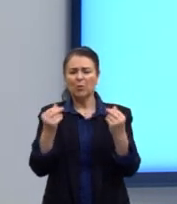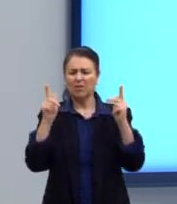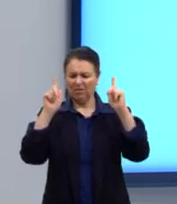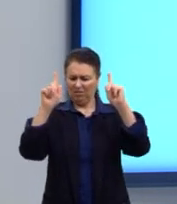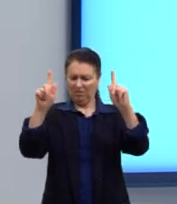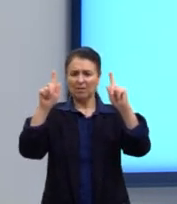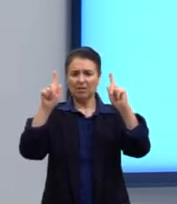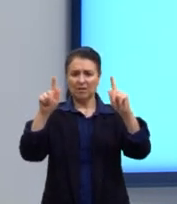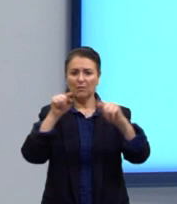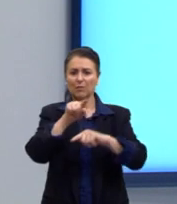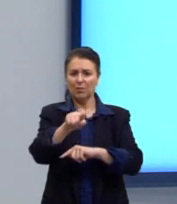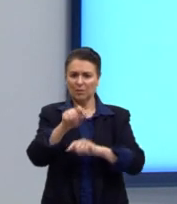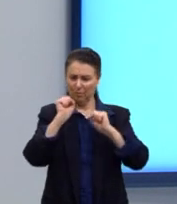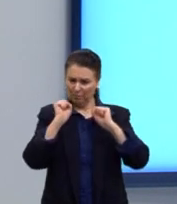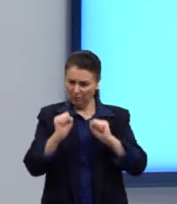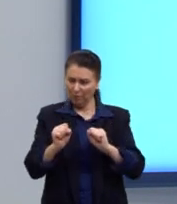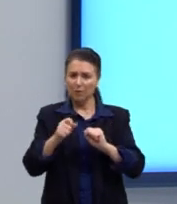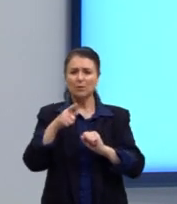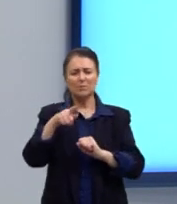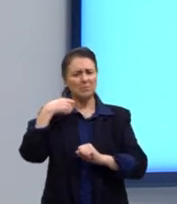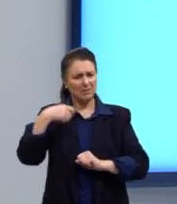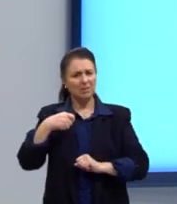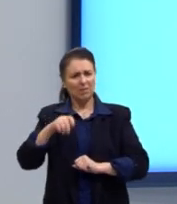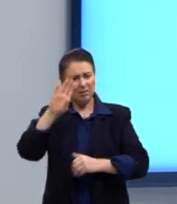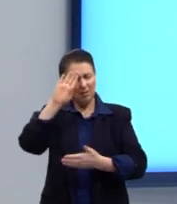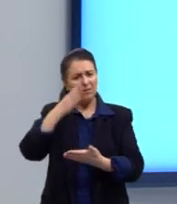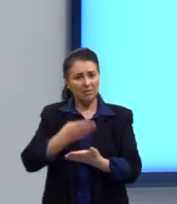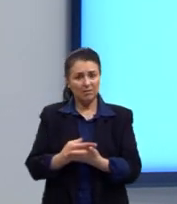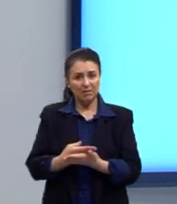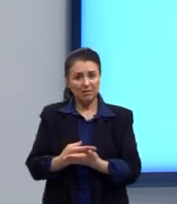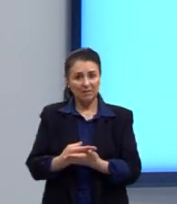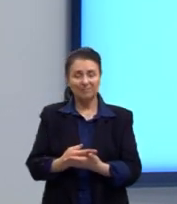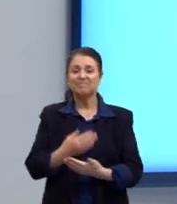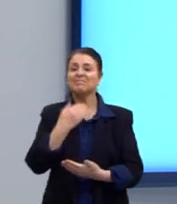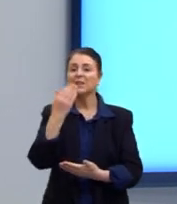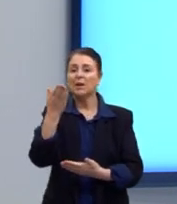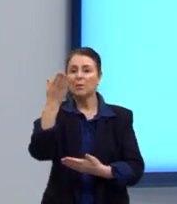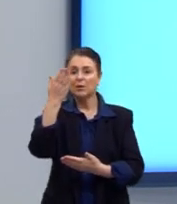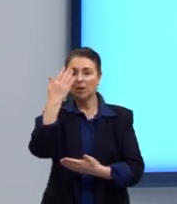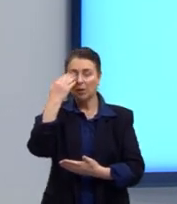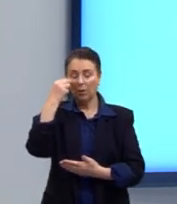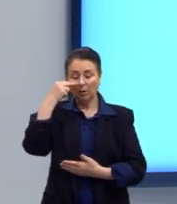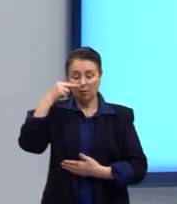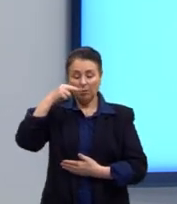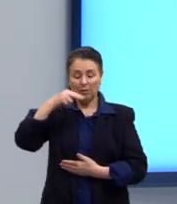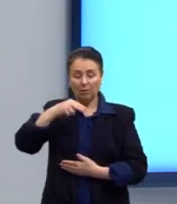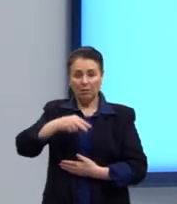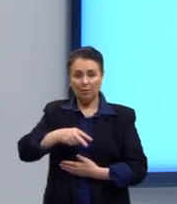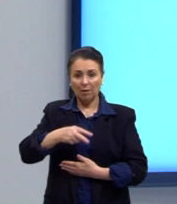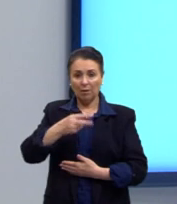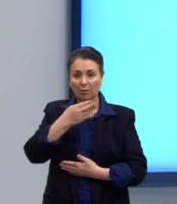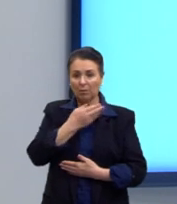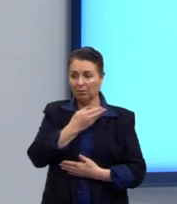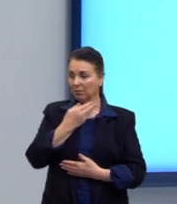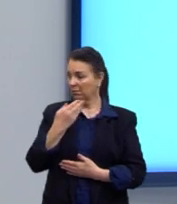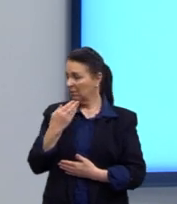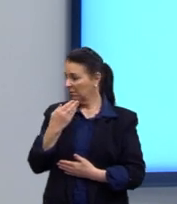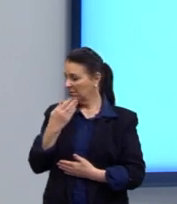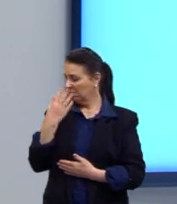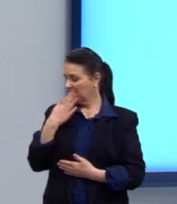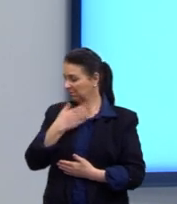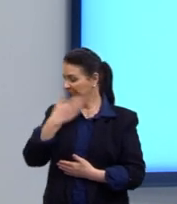Você pode você deve Pode crer não adianta olhar para o chão virar a cara para não ver